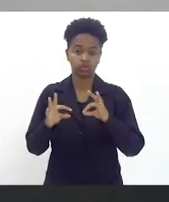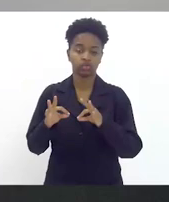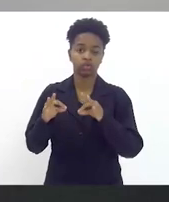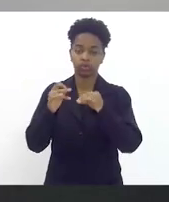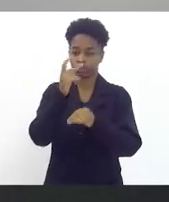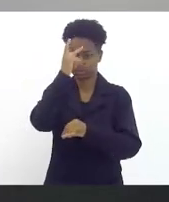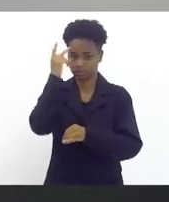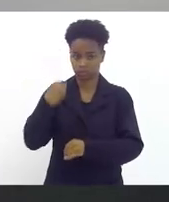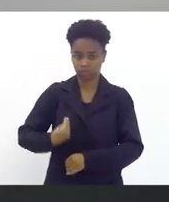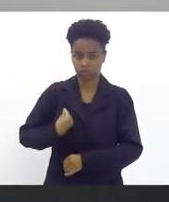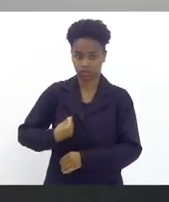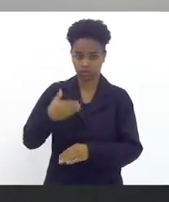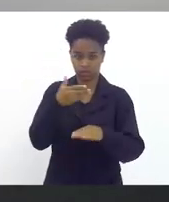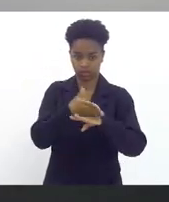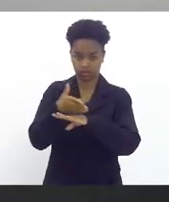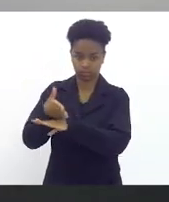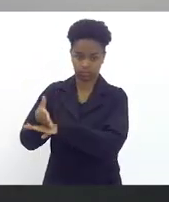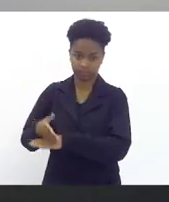aqui